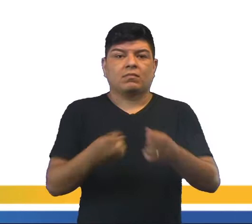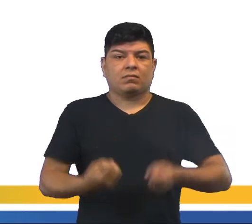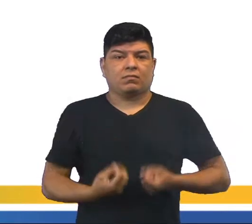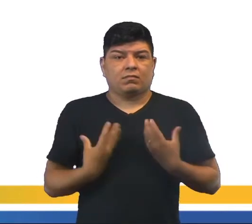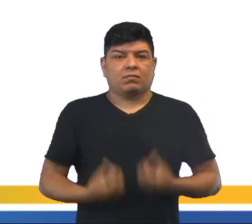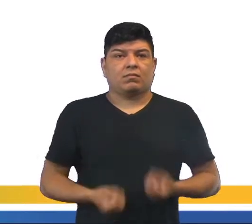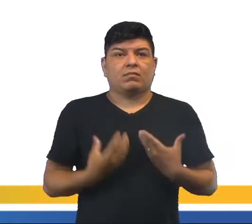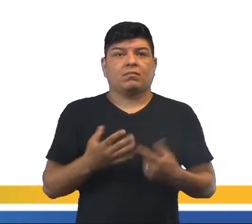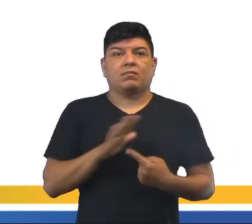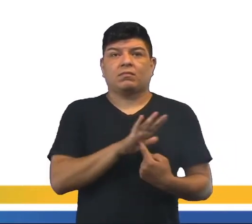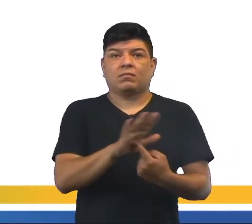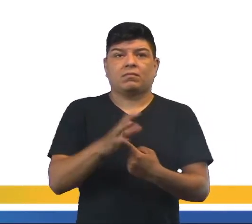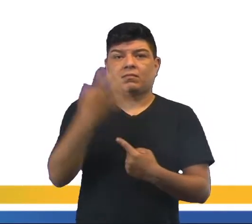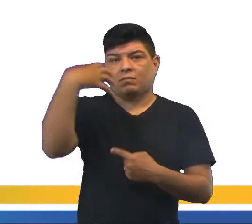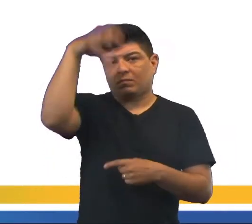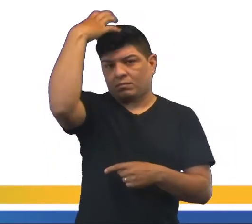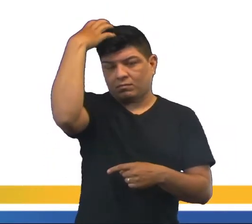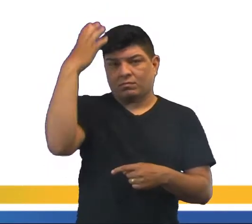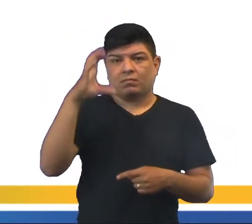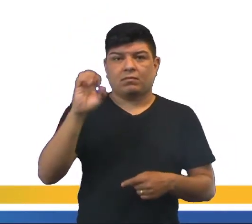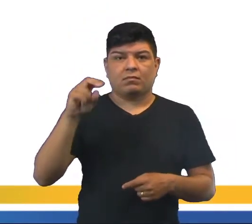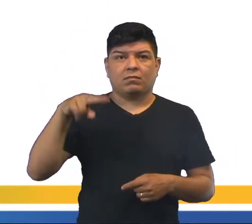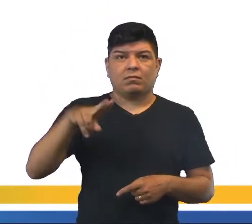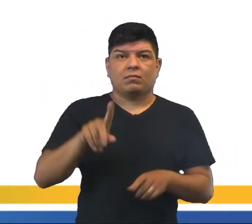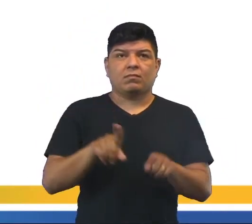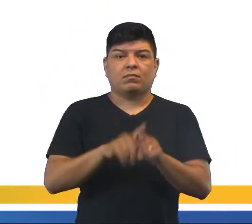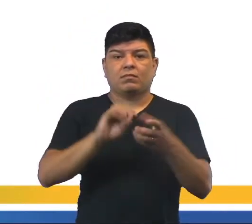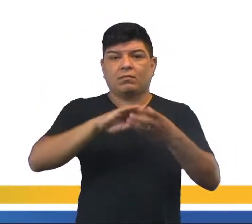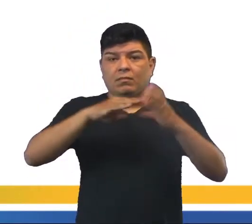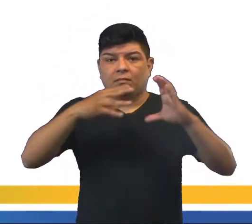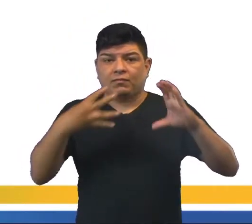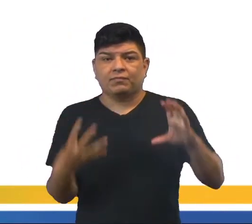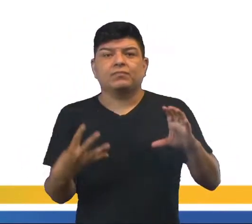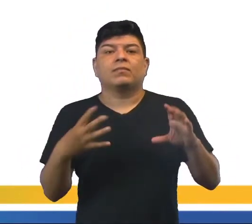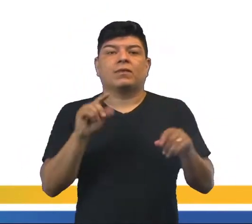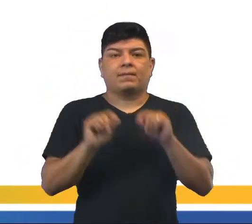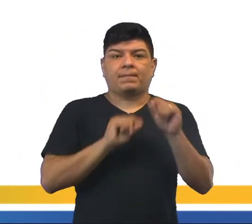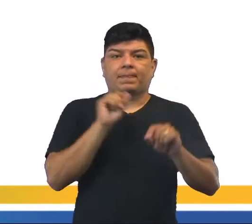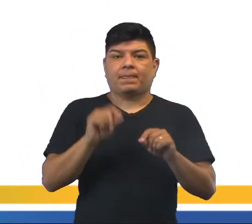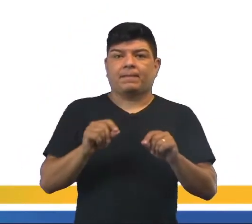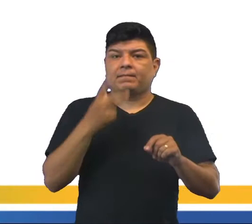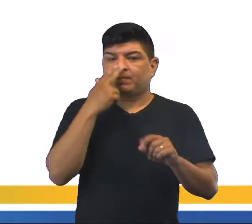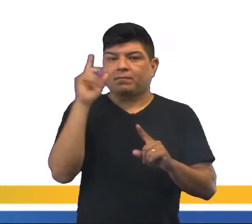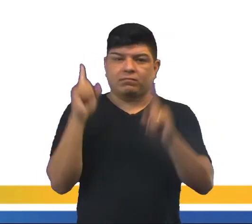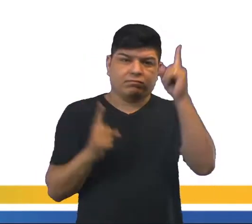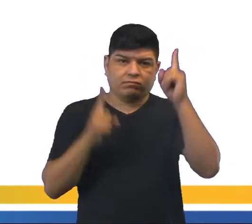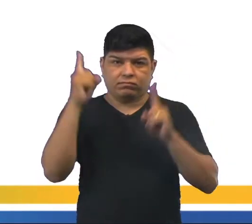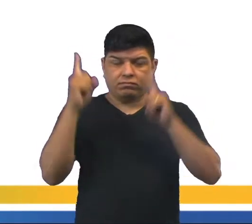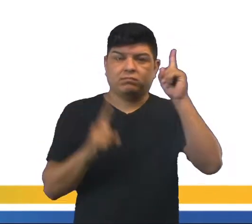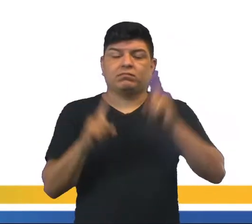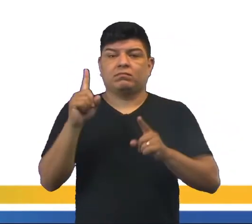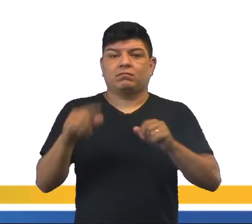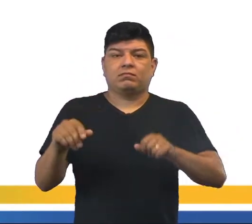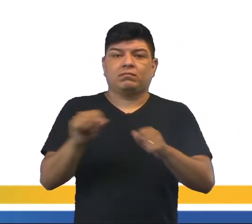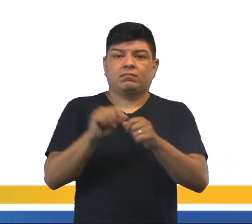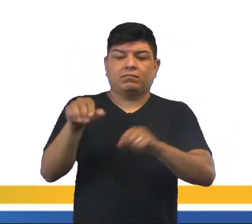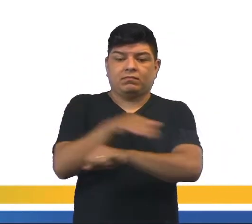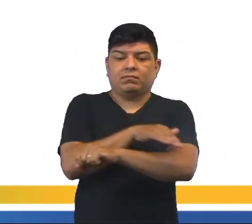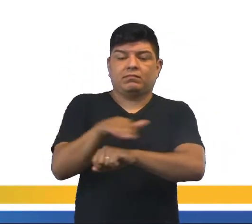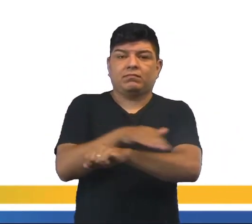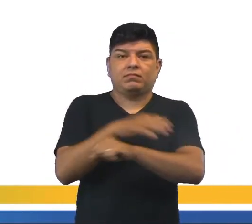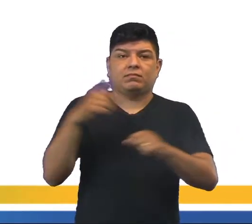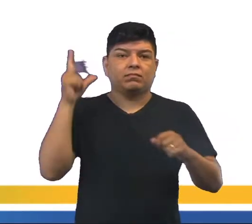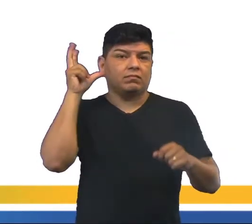faz alusão ao Rei Congo e caracteriza-se por um evento carnavalesco, realizado na rua ao som